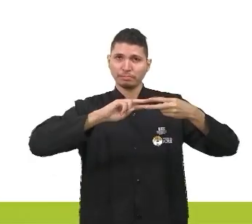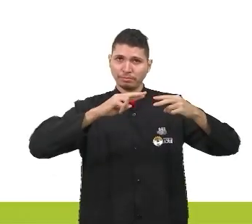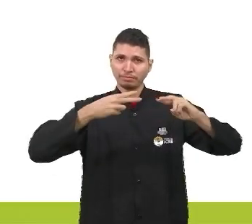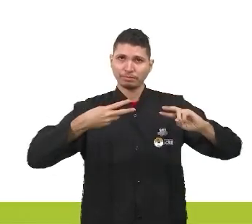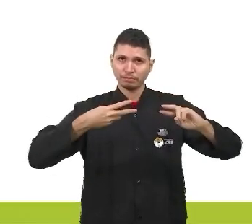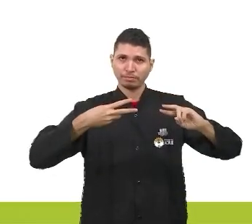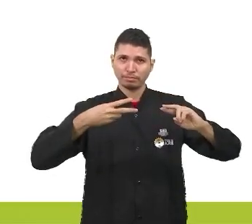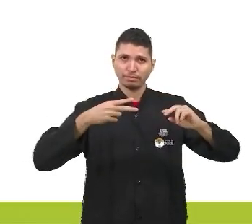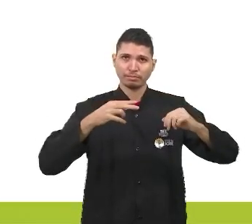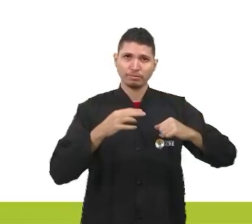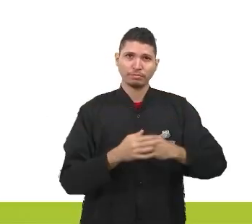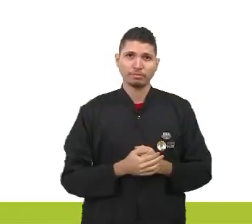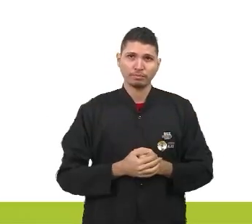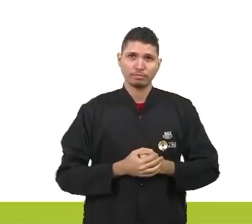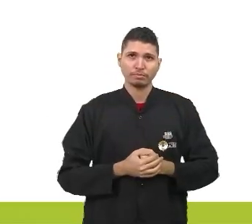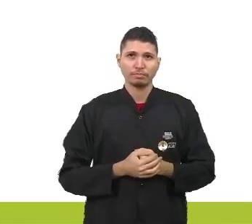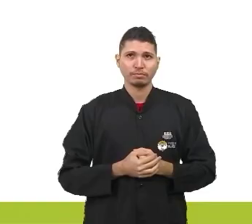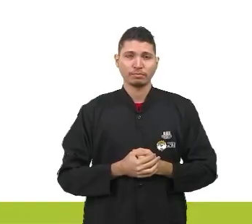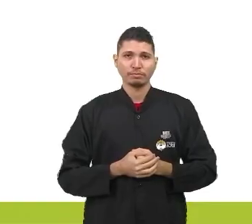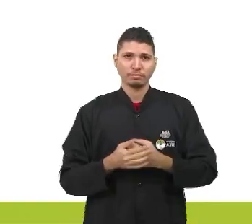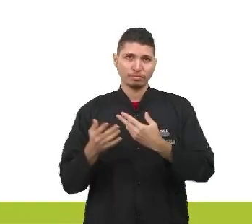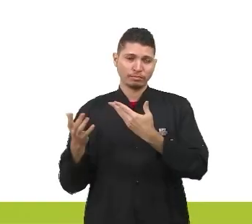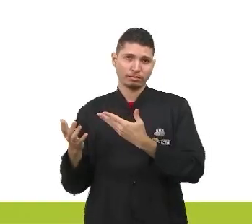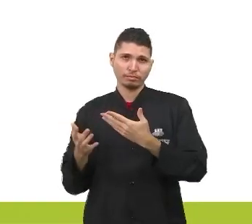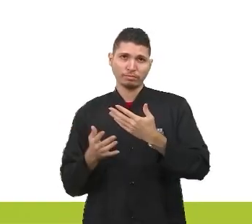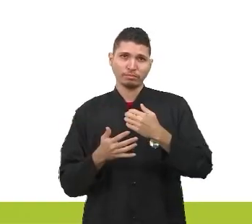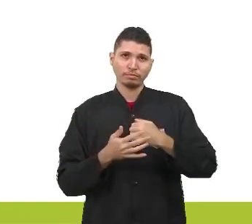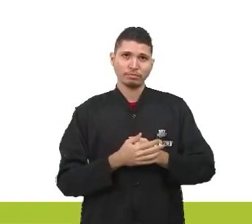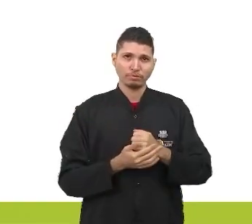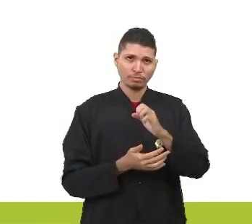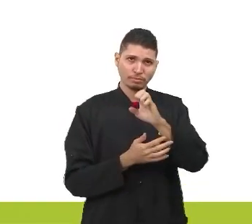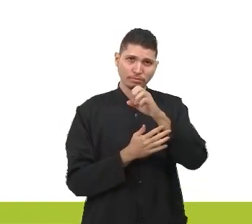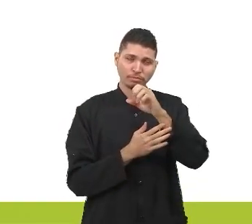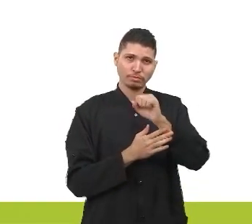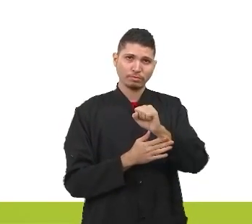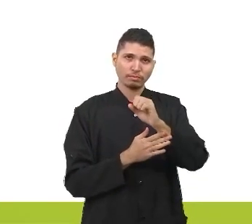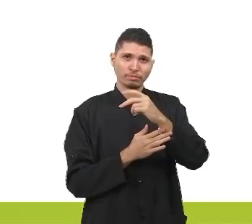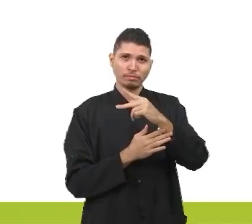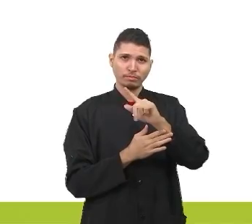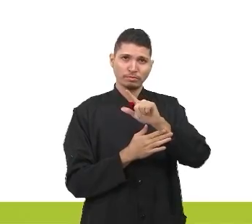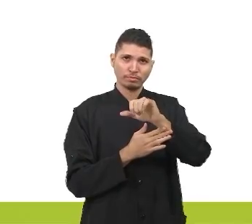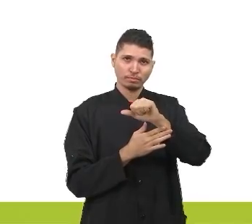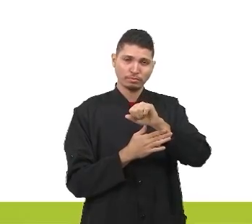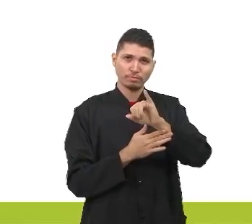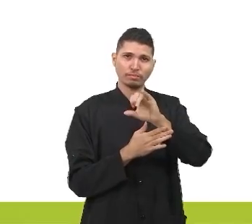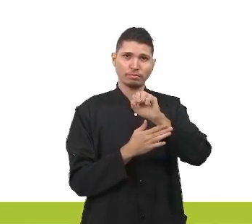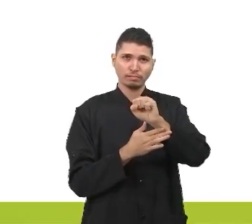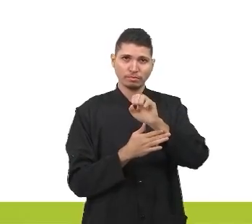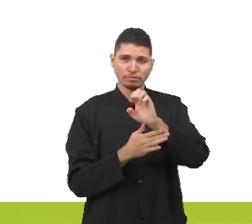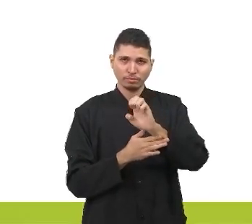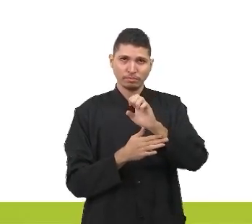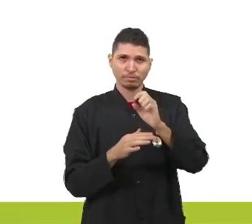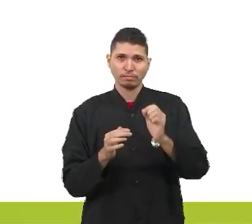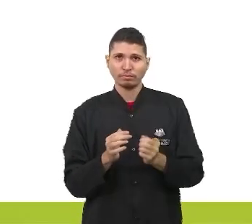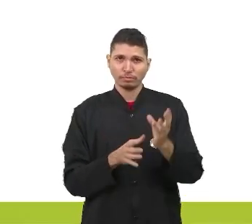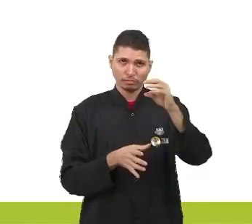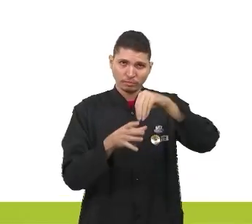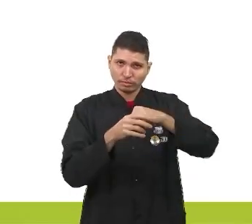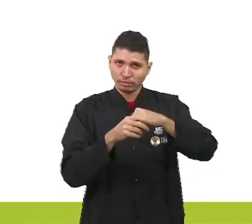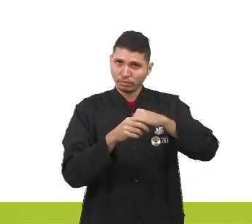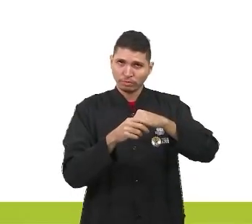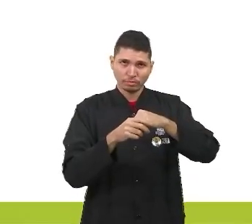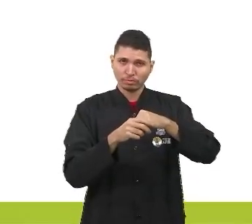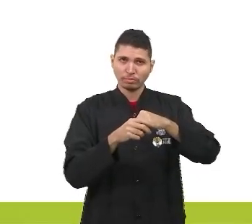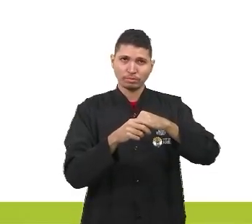acontece o splicing. O splicing é a retirada das regiões que não formam genes do